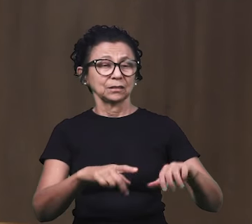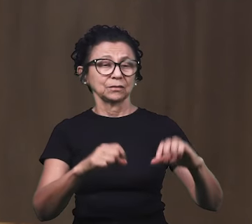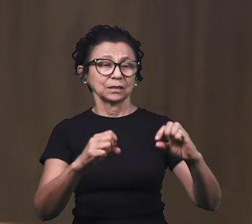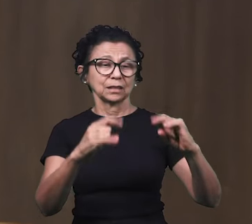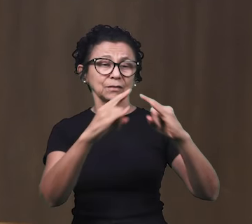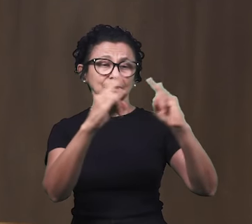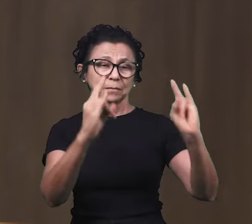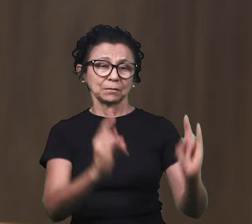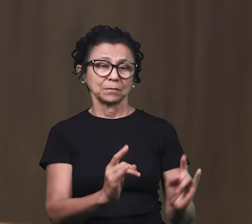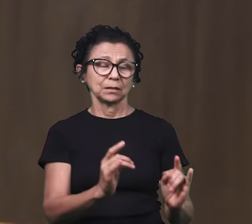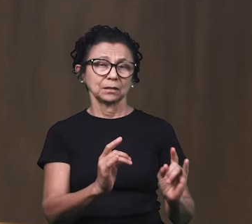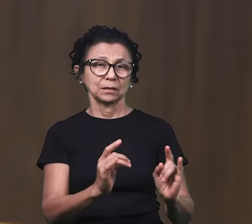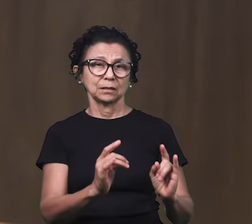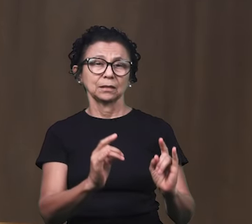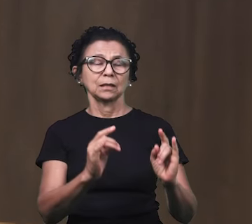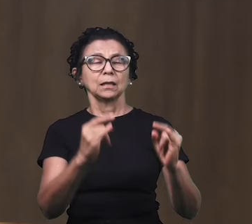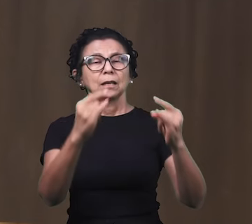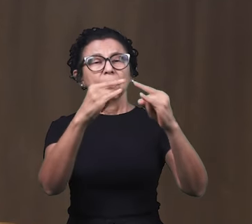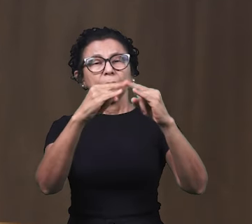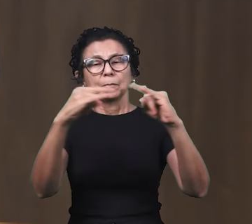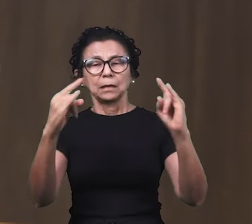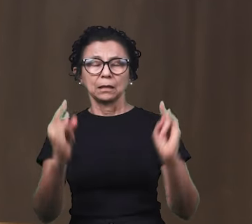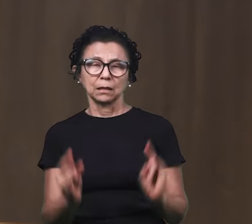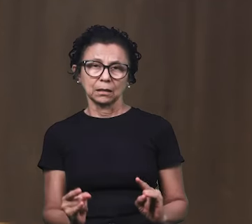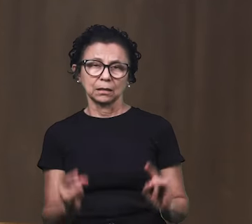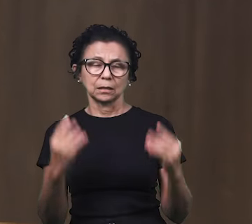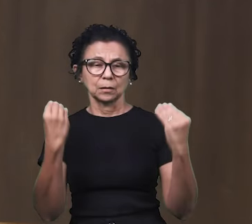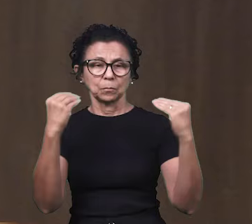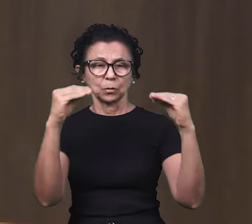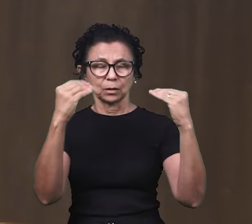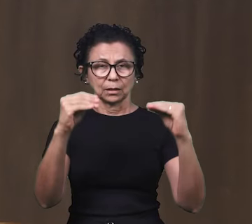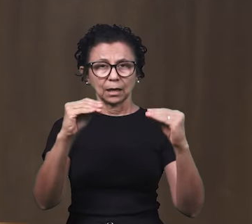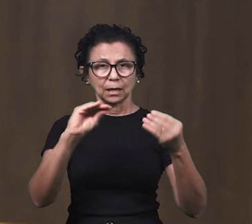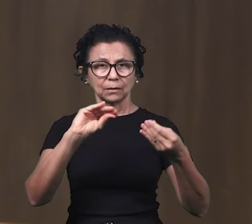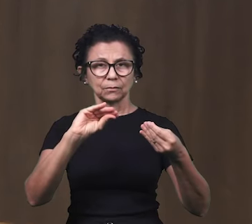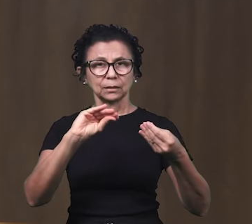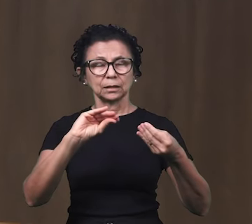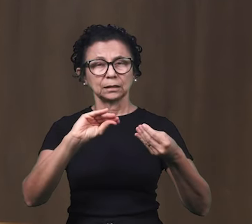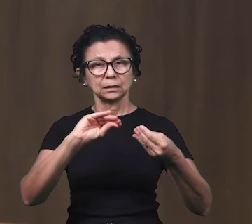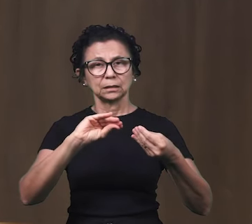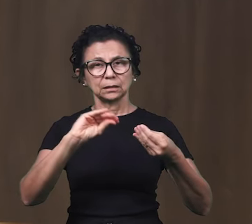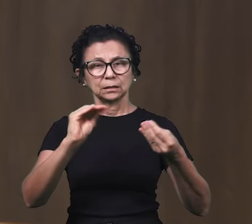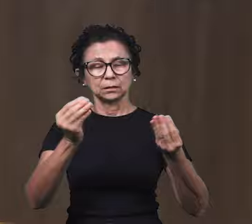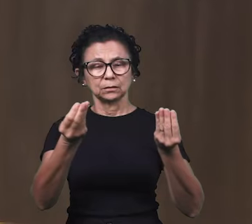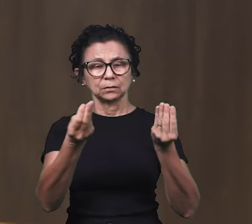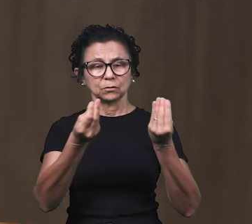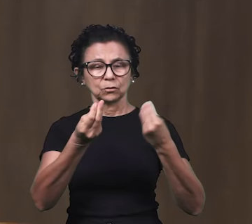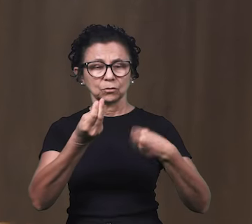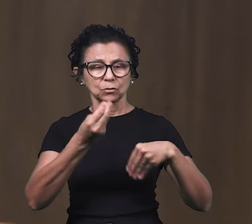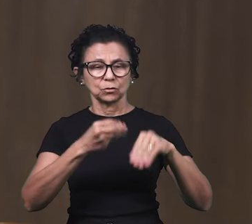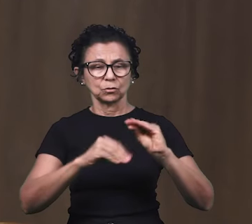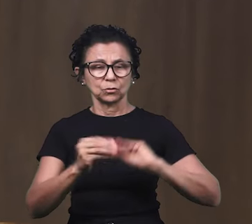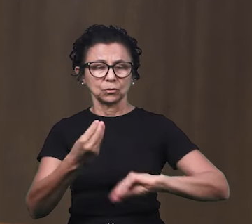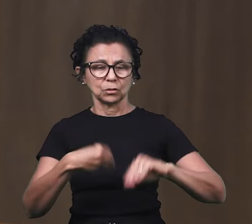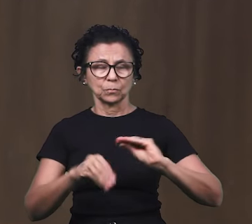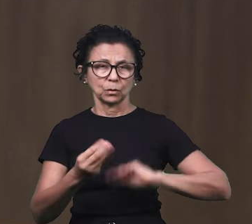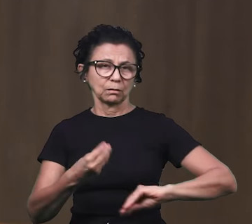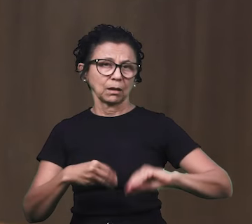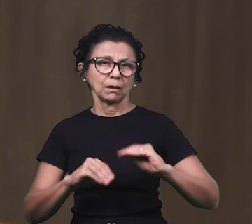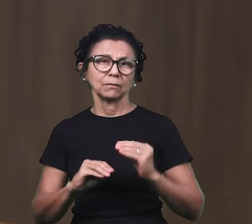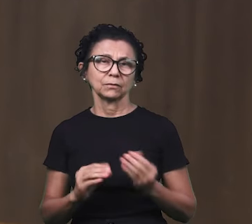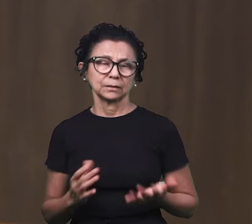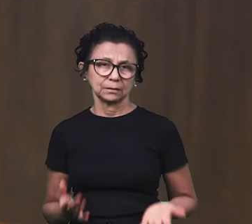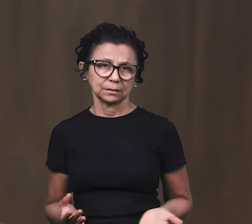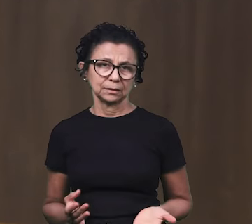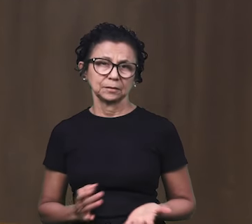as necessidades. Deus tabernaculou com eles. Nós vamos falar disso aqui no tabernáculo, quando formos trazer um assunto